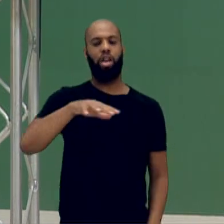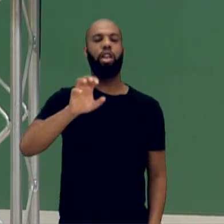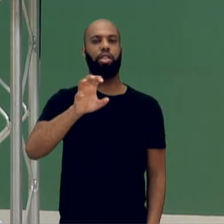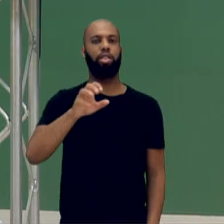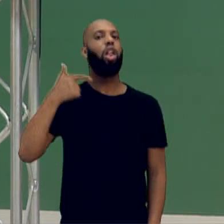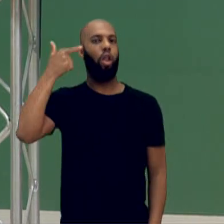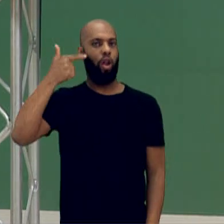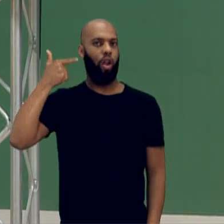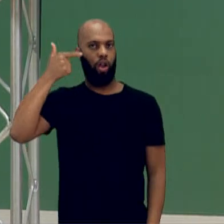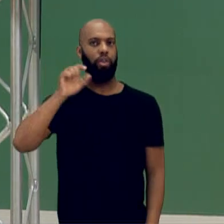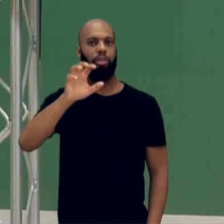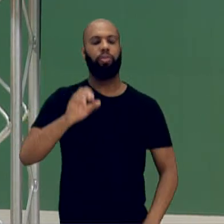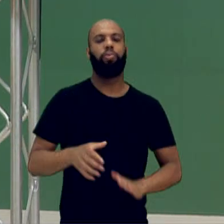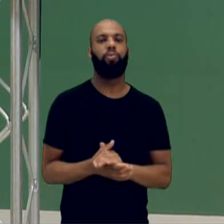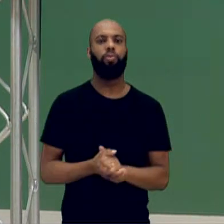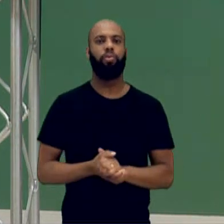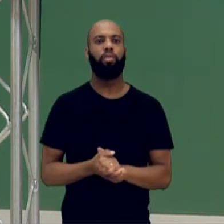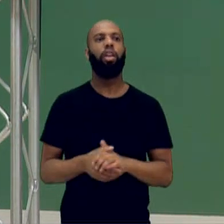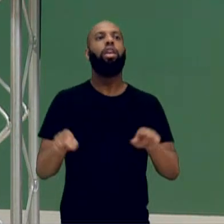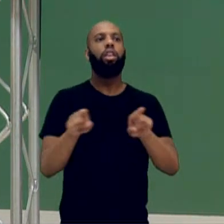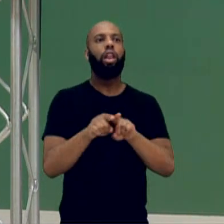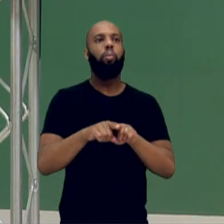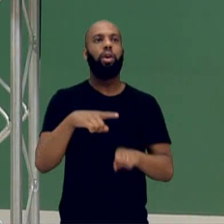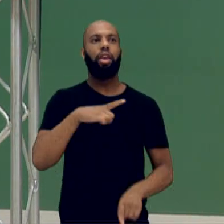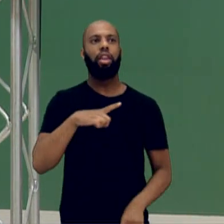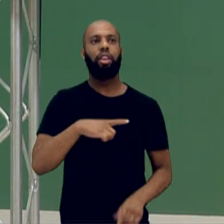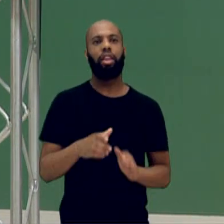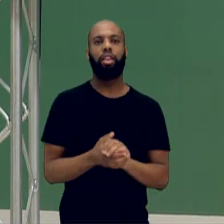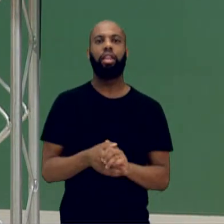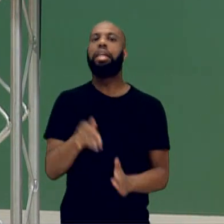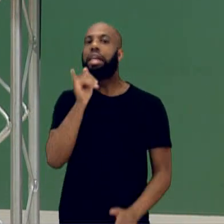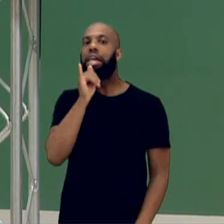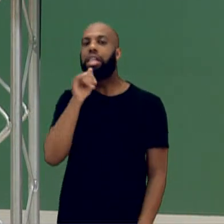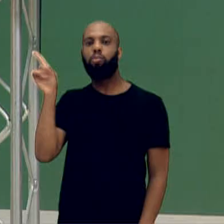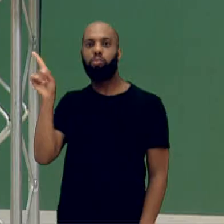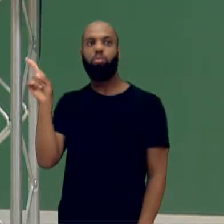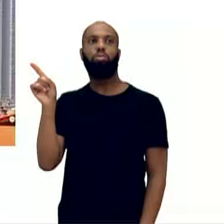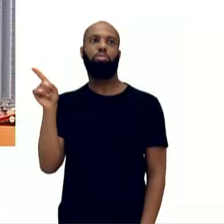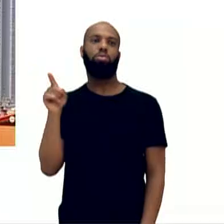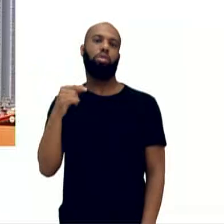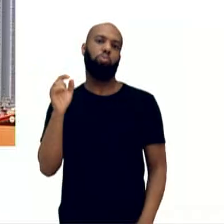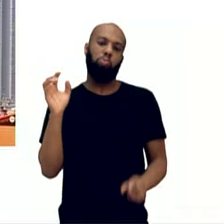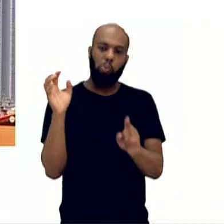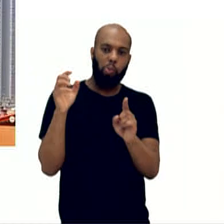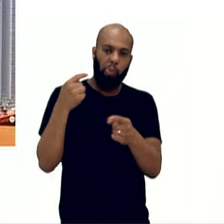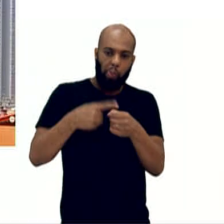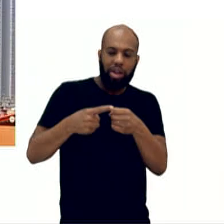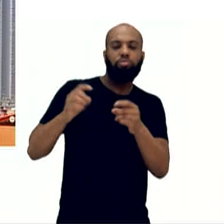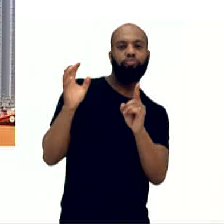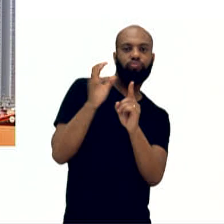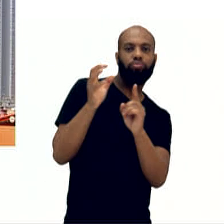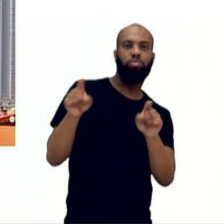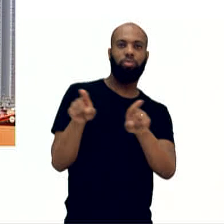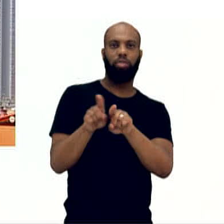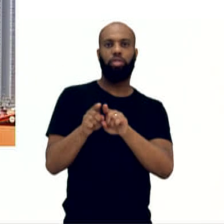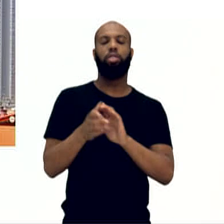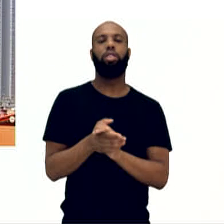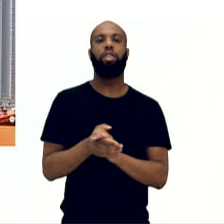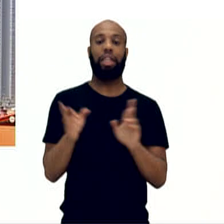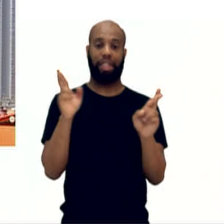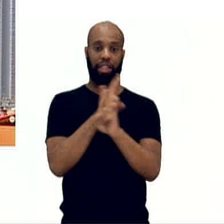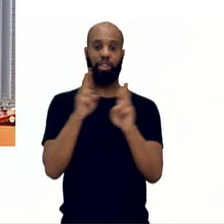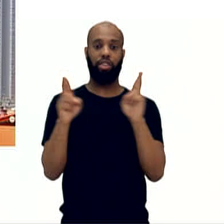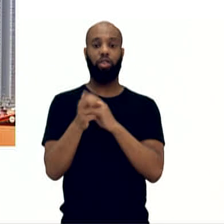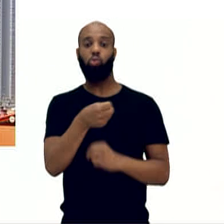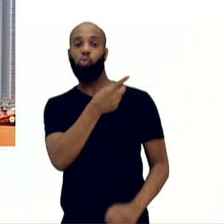o caso de Londres. E aí eu trouxe também para vocês um exemplo de megacidade, certo? Que aí são aquelas relacionadas